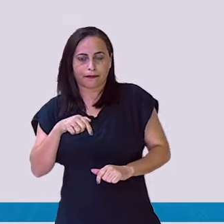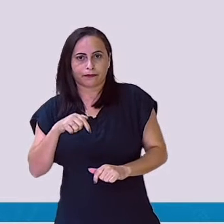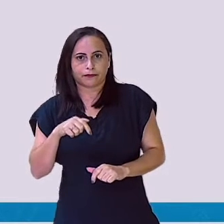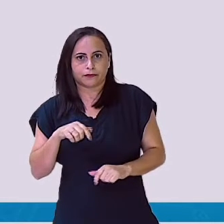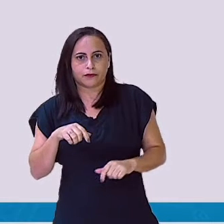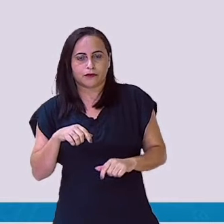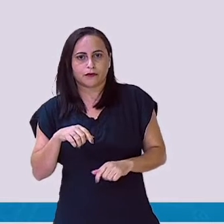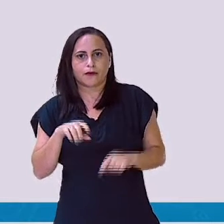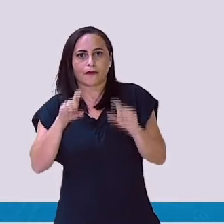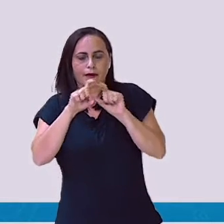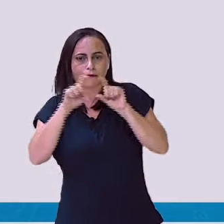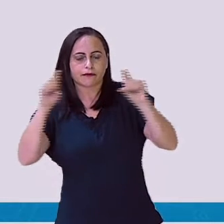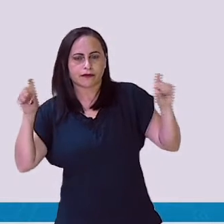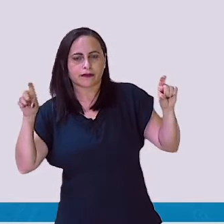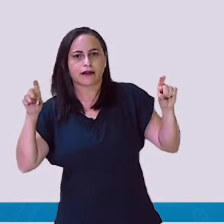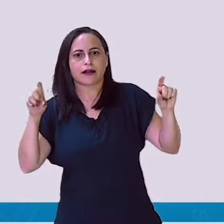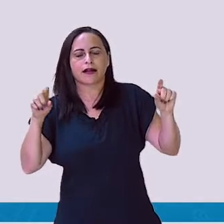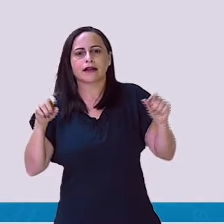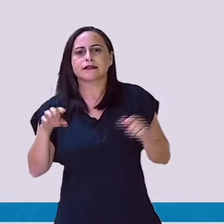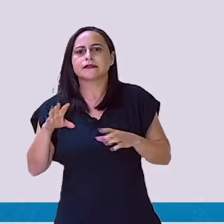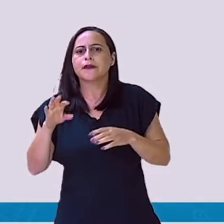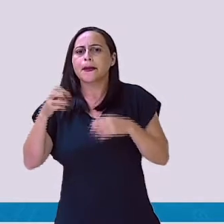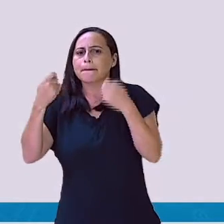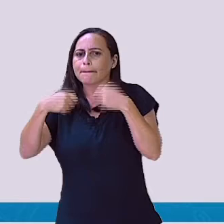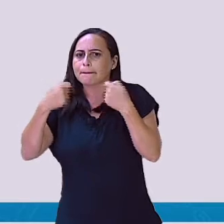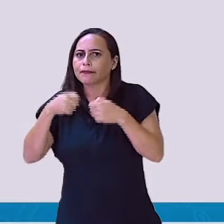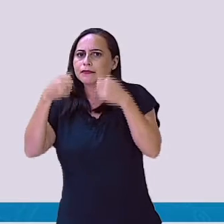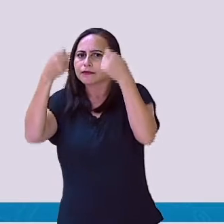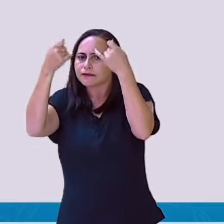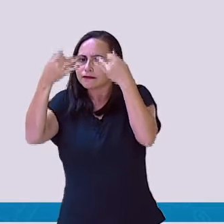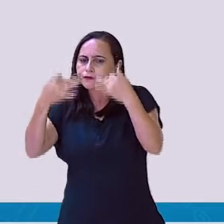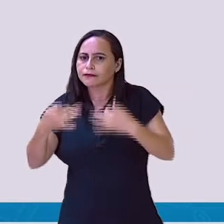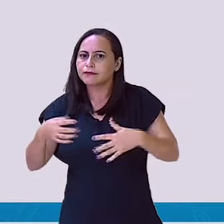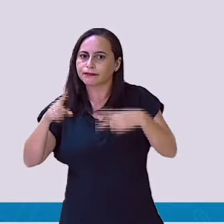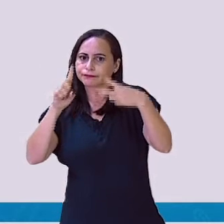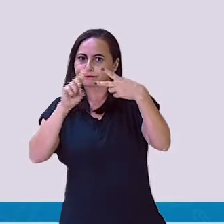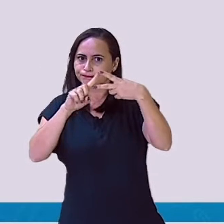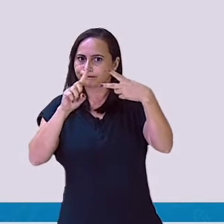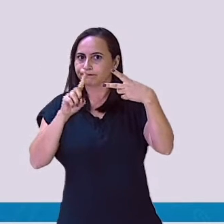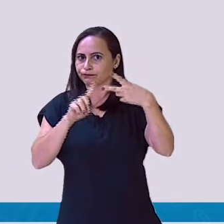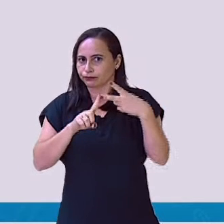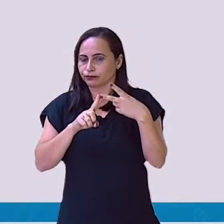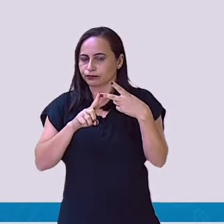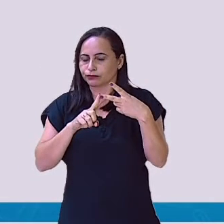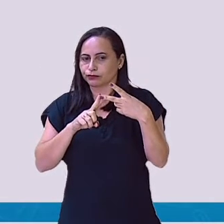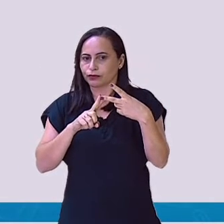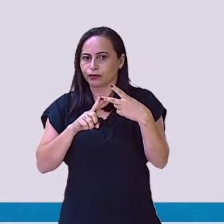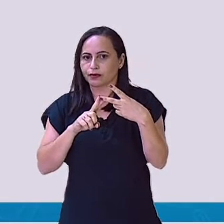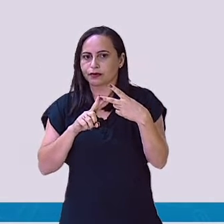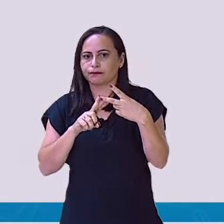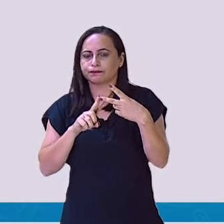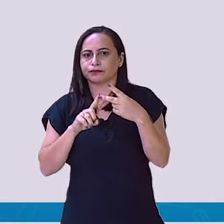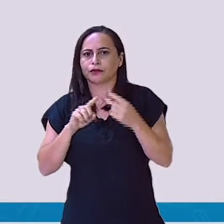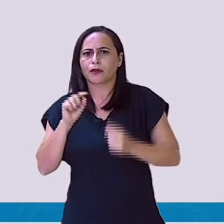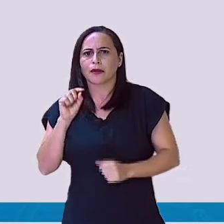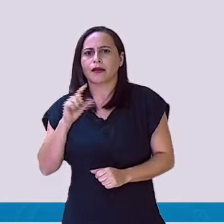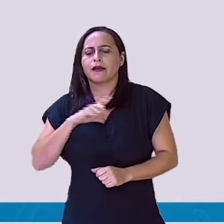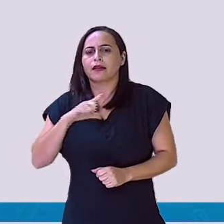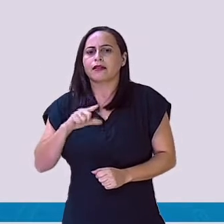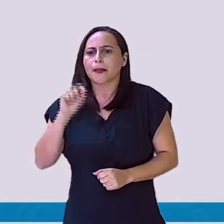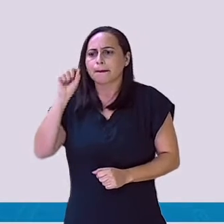a respeito da liberdade. O uso dos 2 pontos introduz